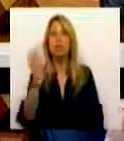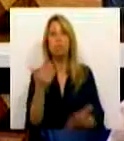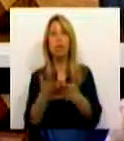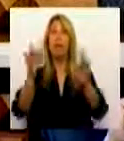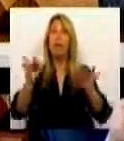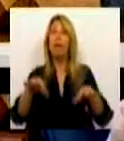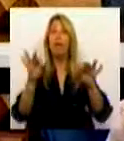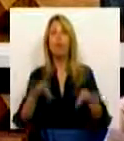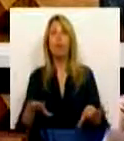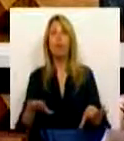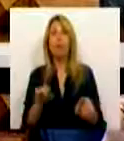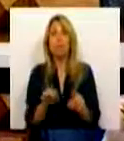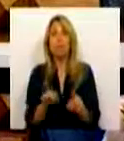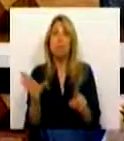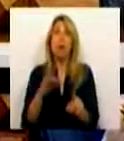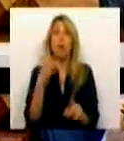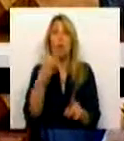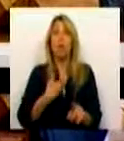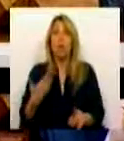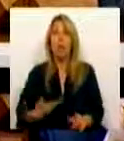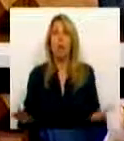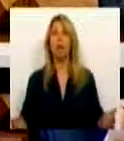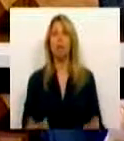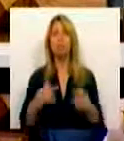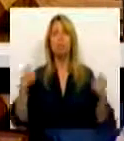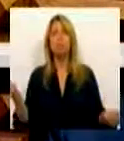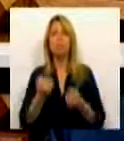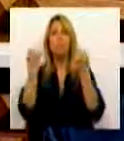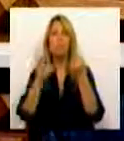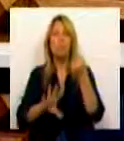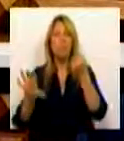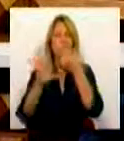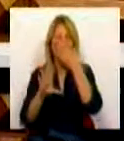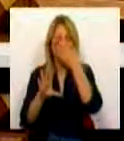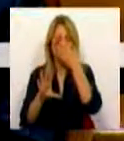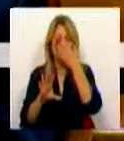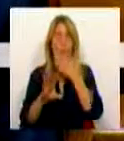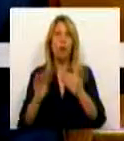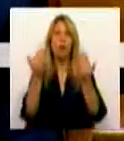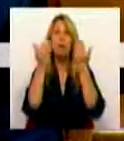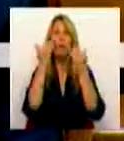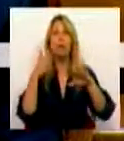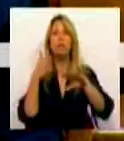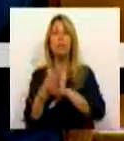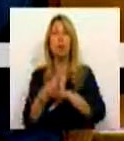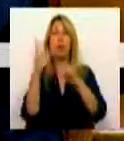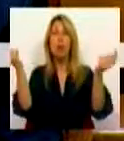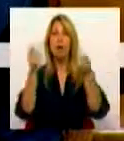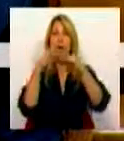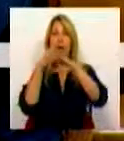marketing direto e, portanto, recusar este meio de informação através da publicitação direta aos